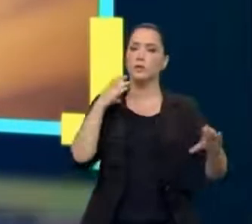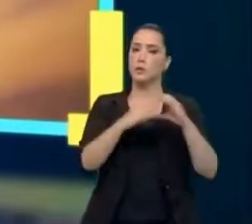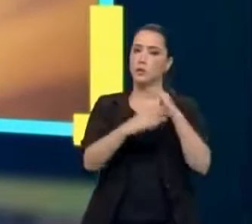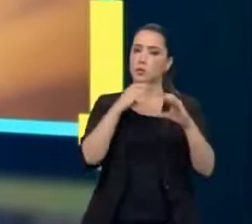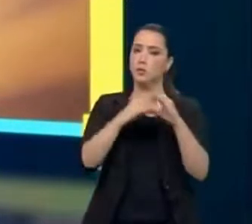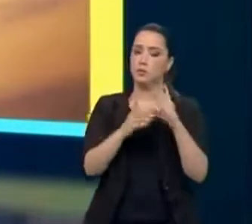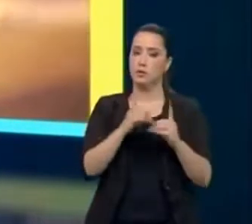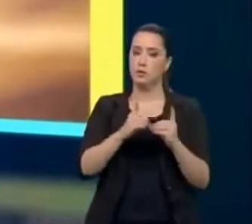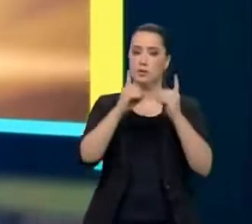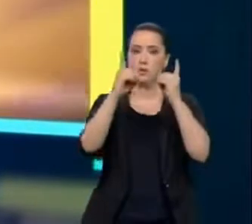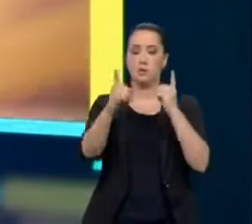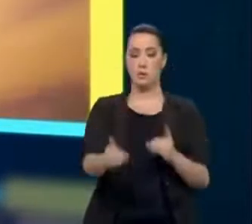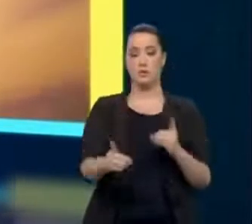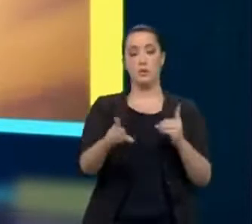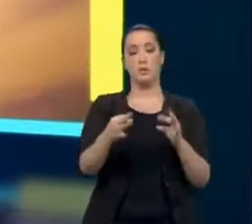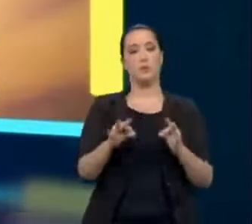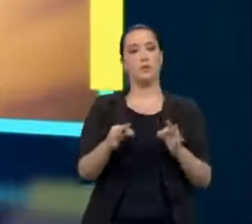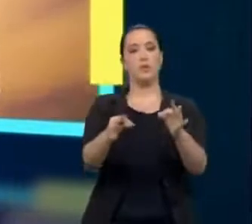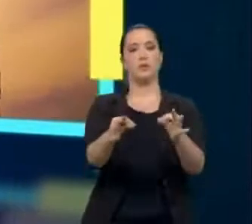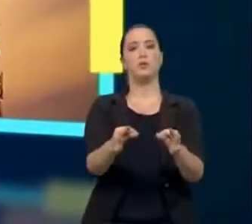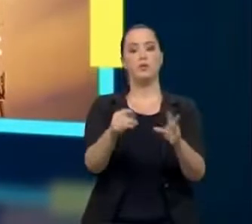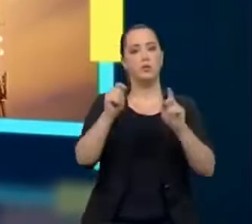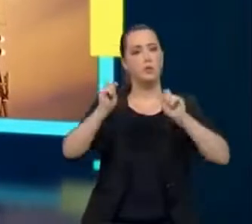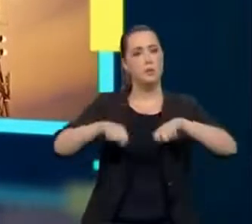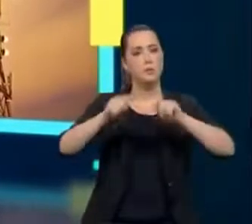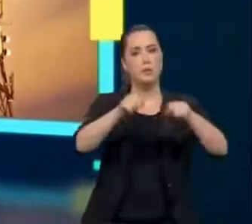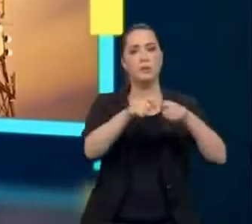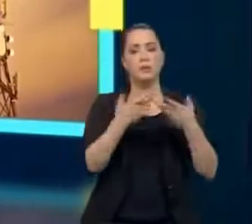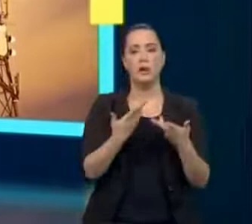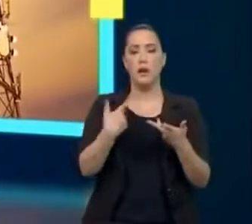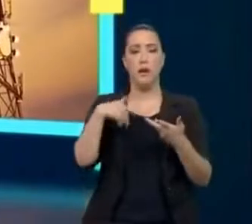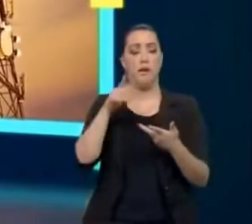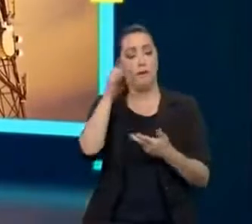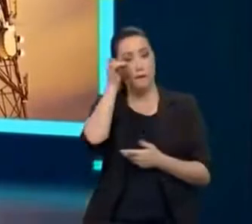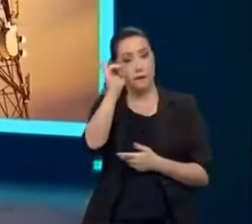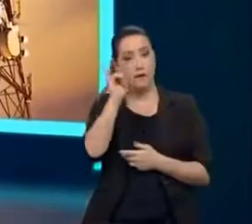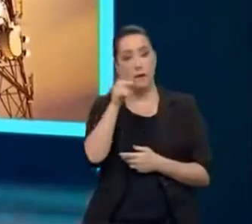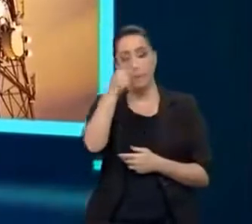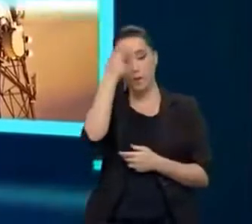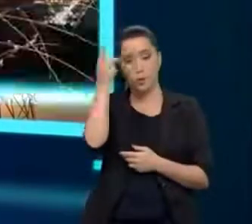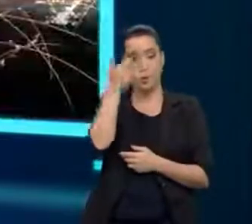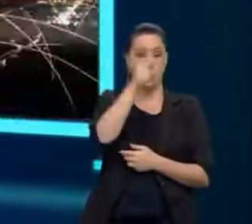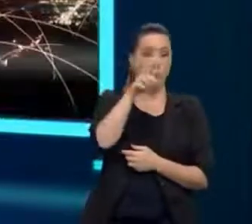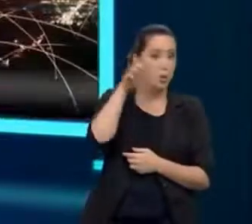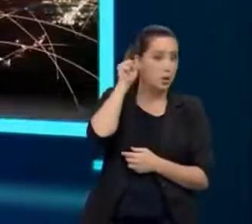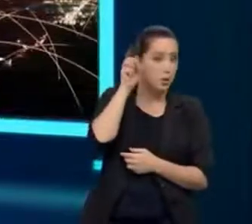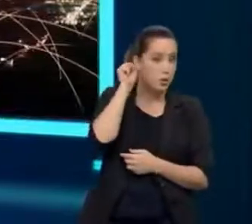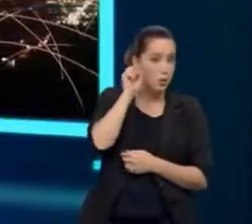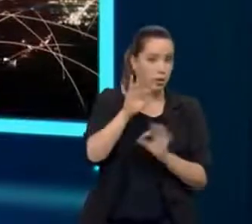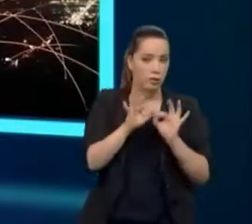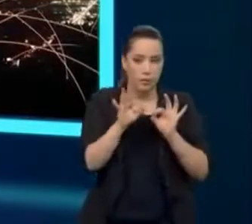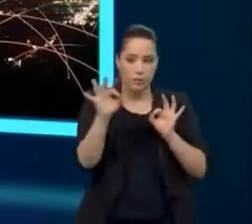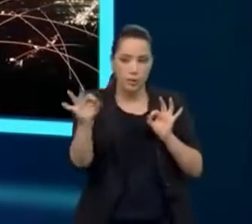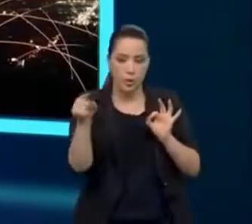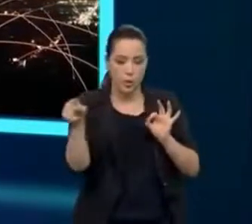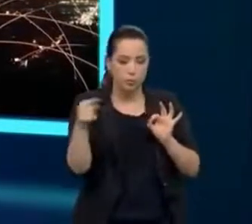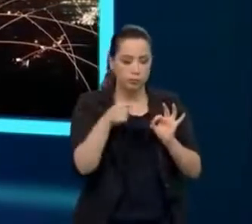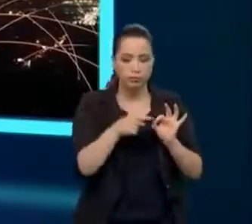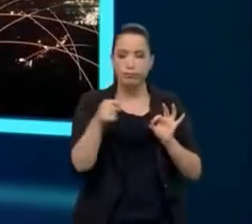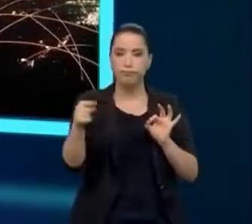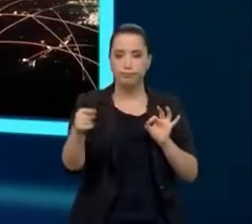à distância com uma tecnologia que conseguia impedir interceptações do sinal. Esse sistema foi usado